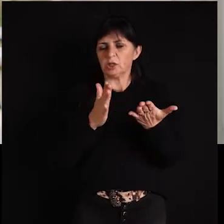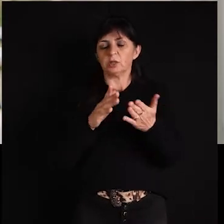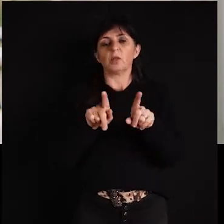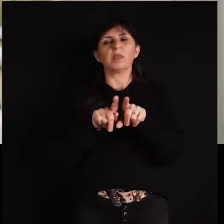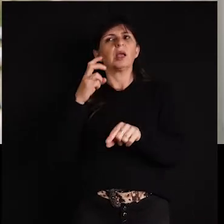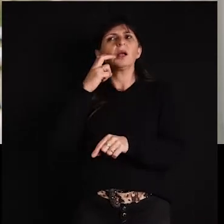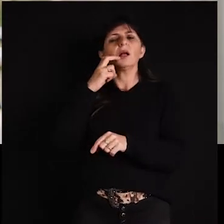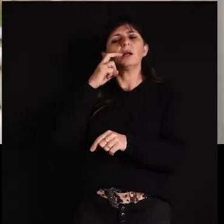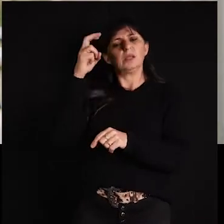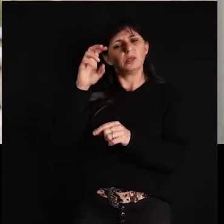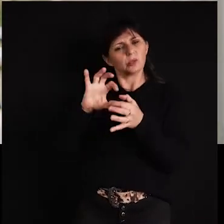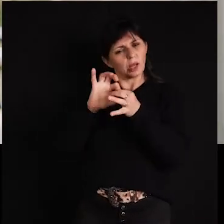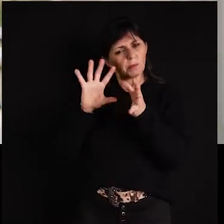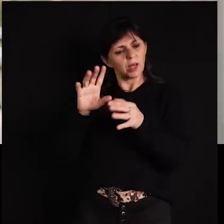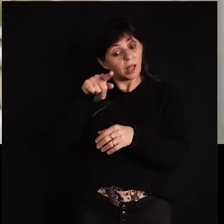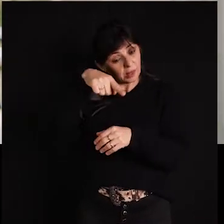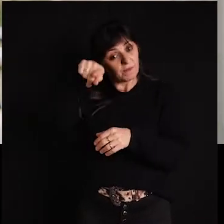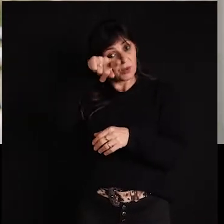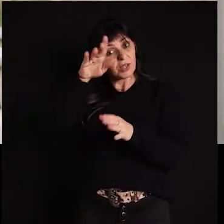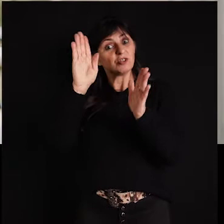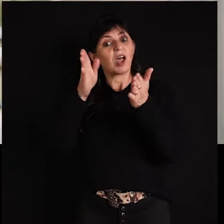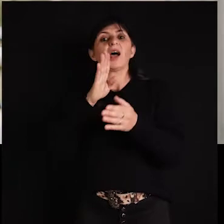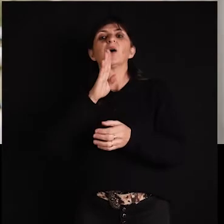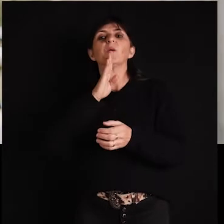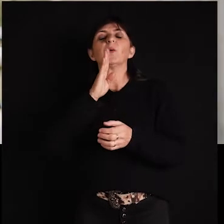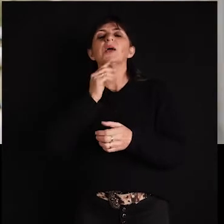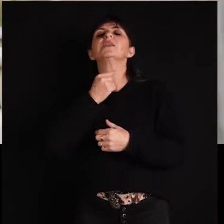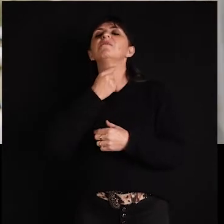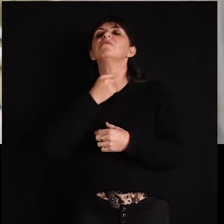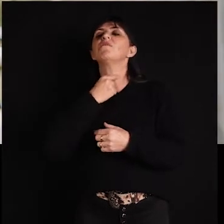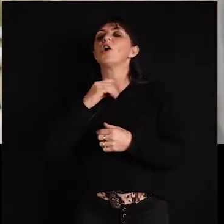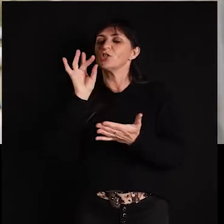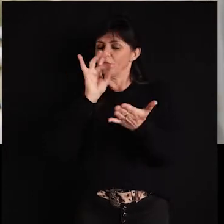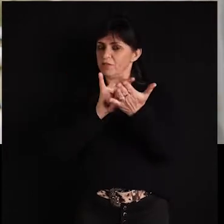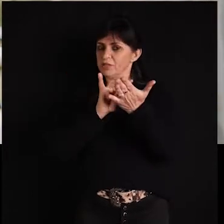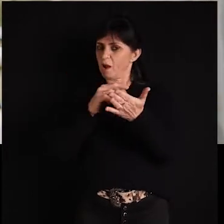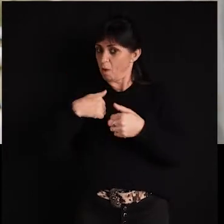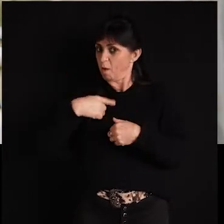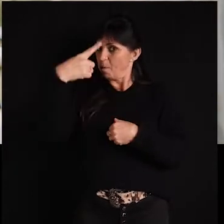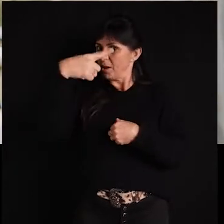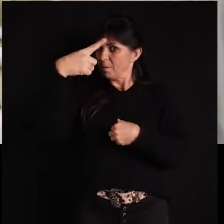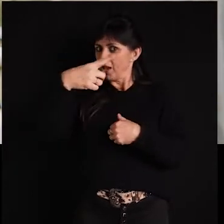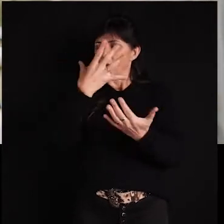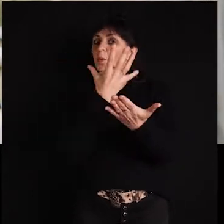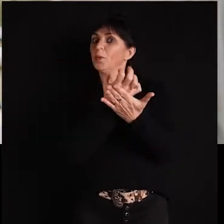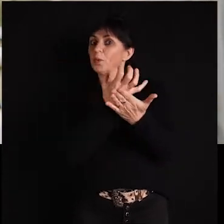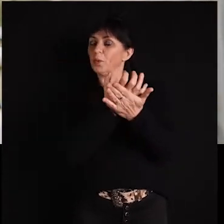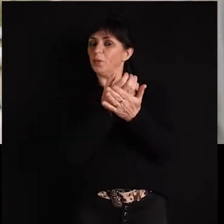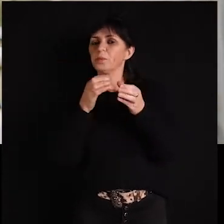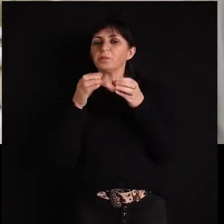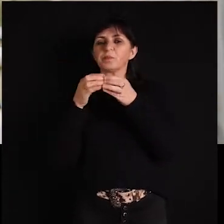de Liberdade, que vocês todos conhecem. A voz original, quem gravou a primeira vez, fui eu, com o grupo